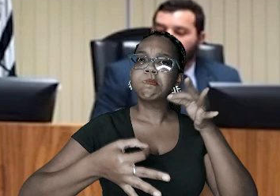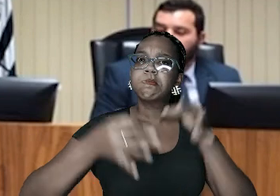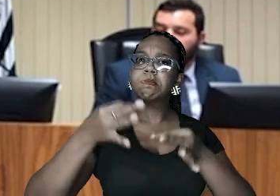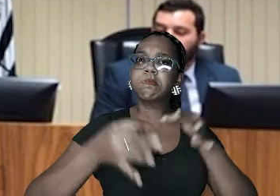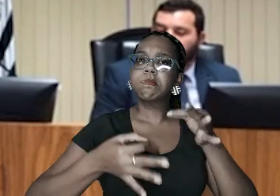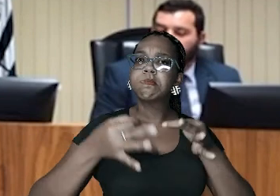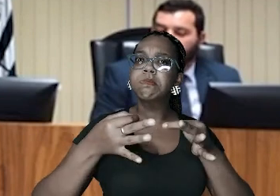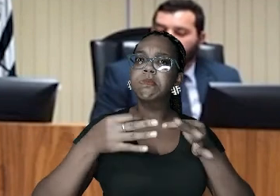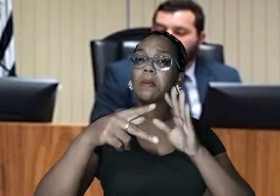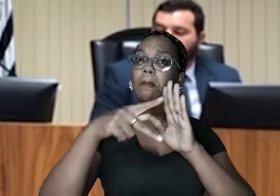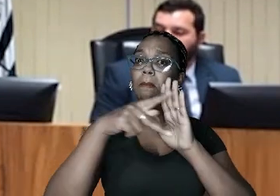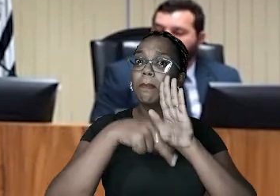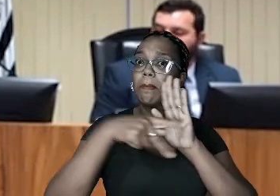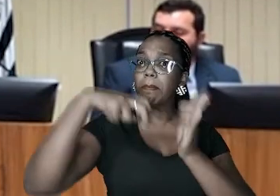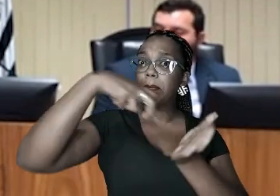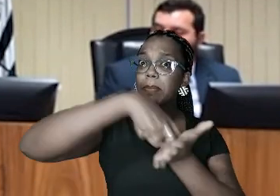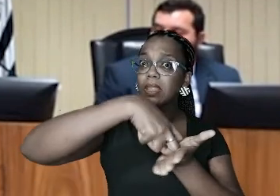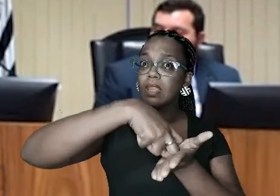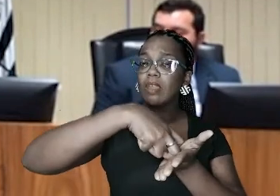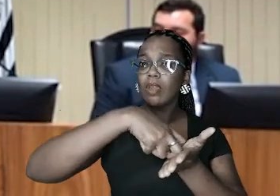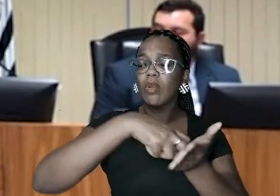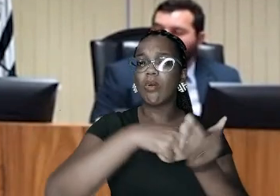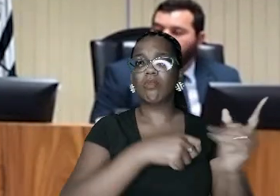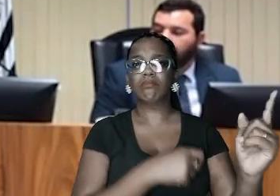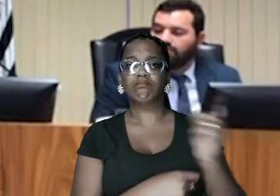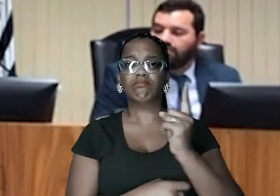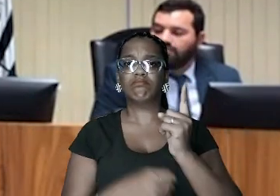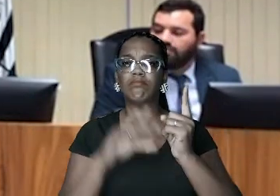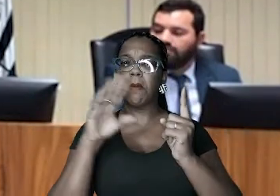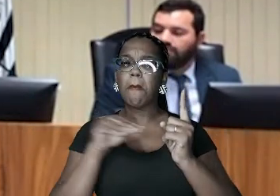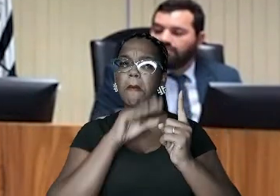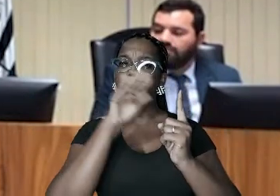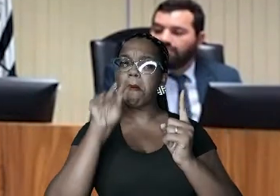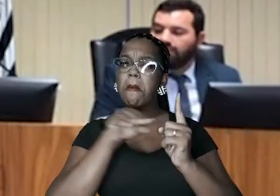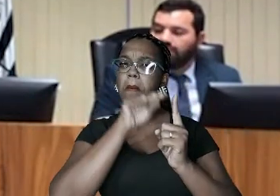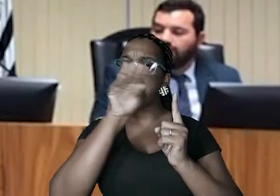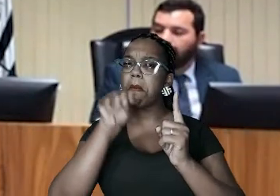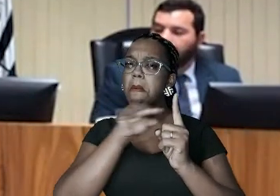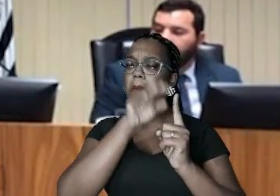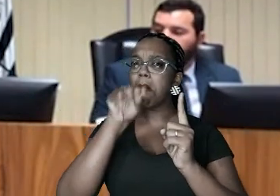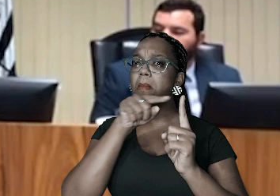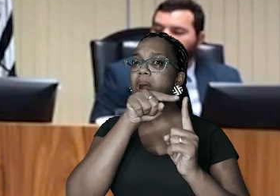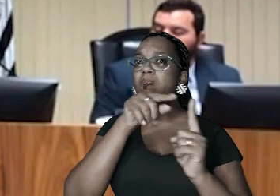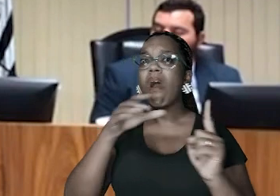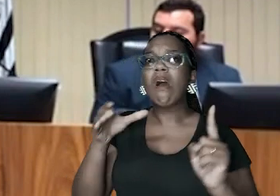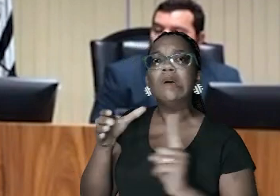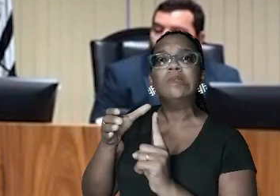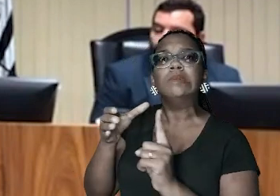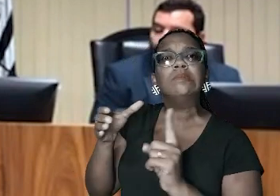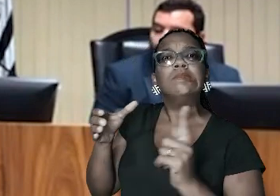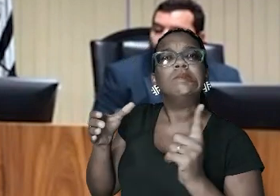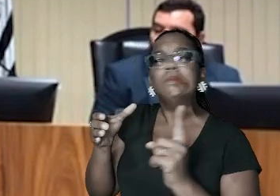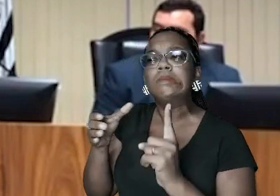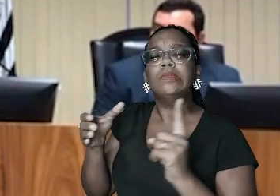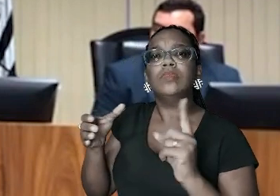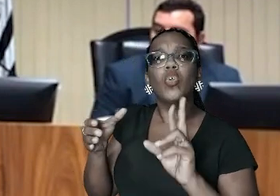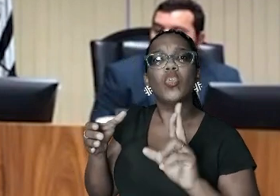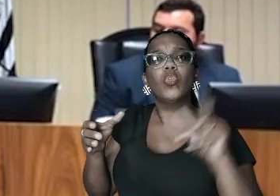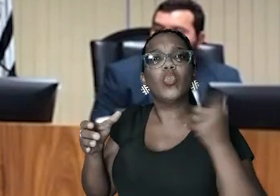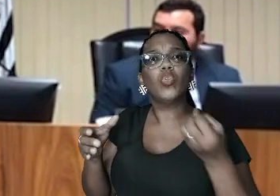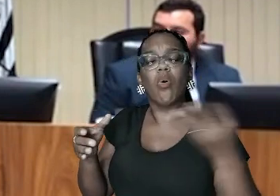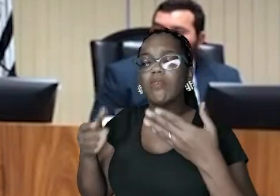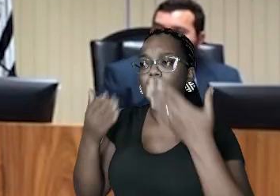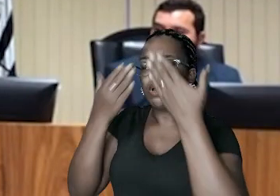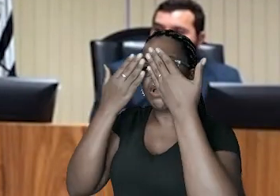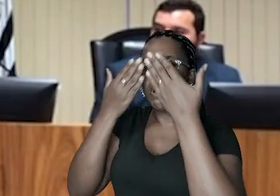quando nós nos deparamos com advogado penalista que aparecia para uma sustentação Moral com alguém que